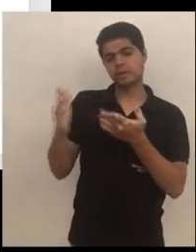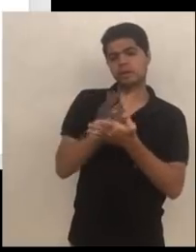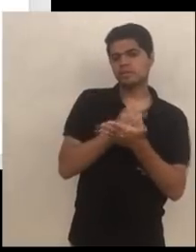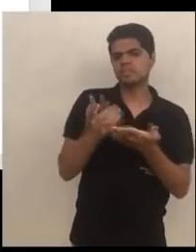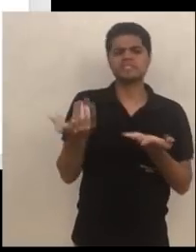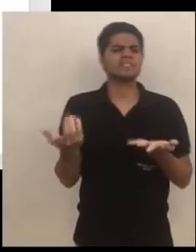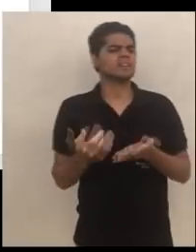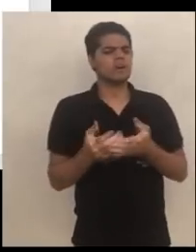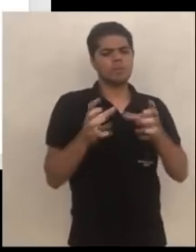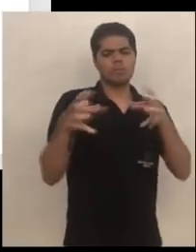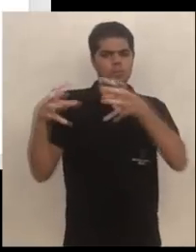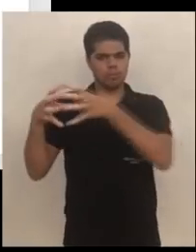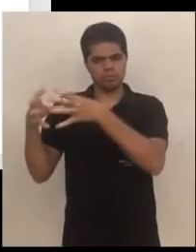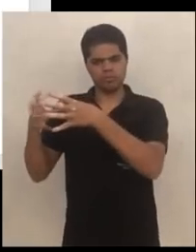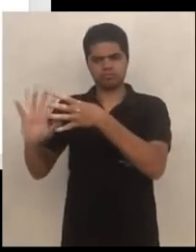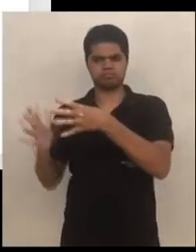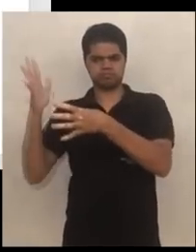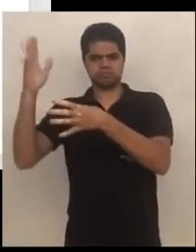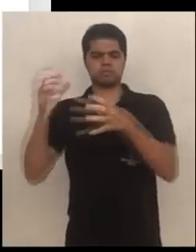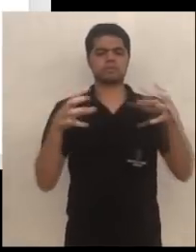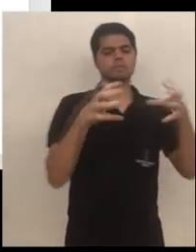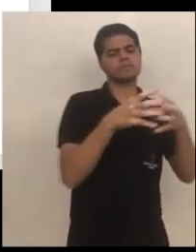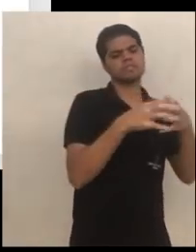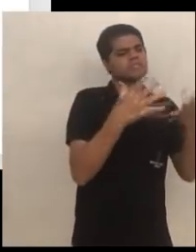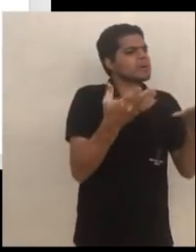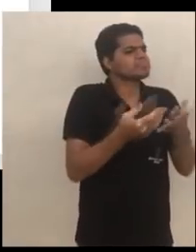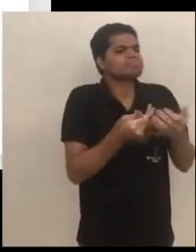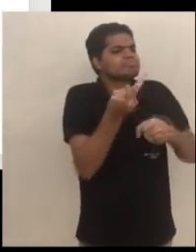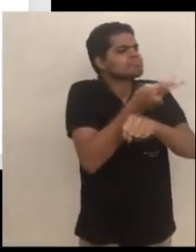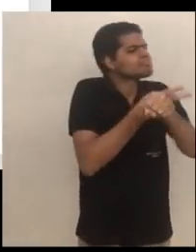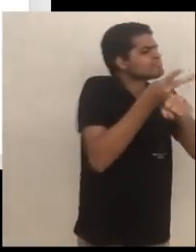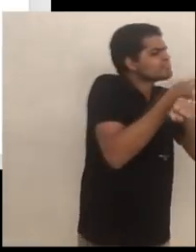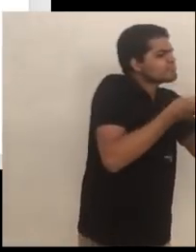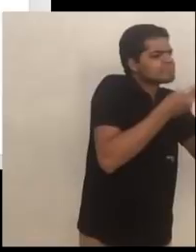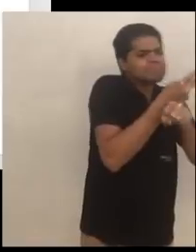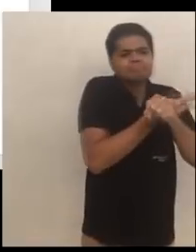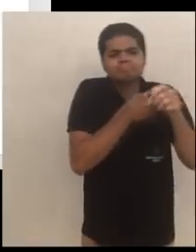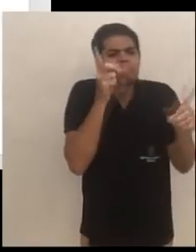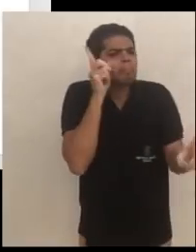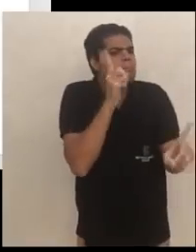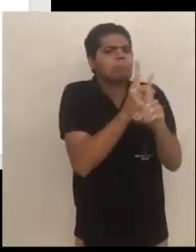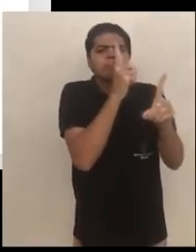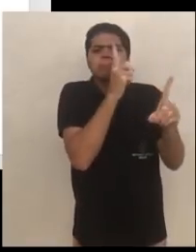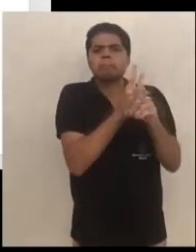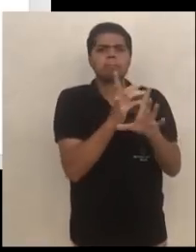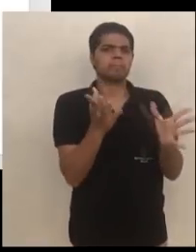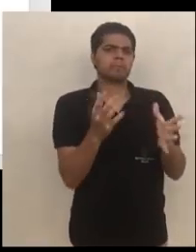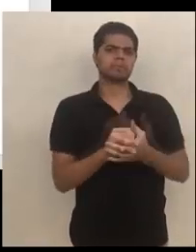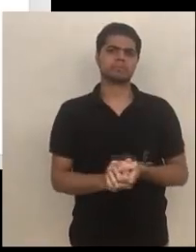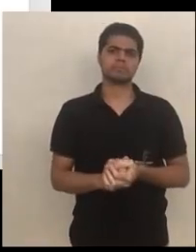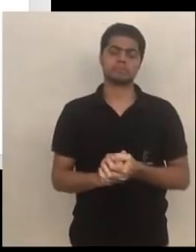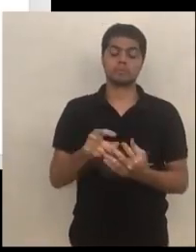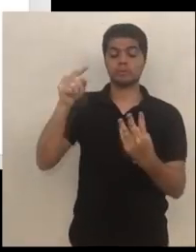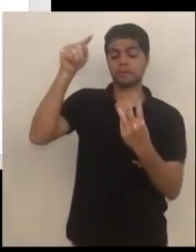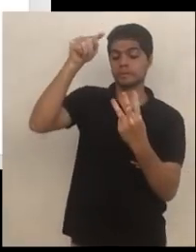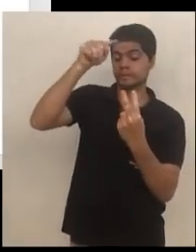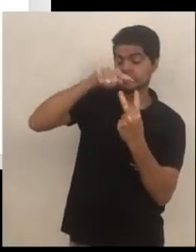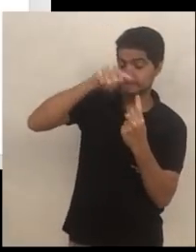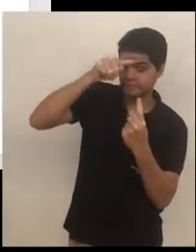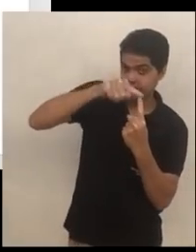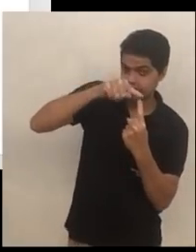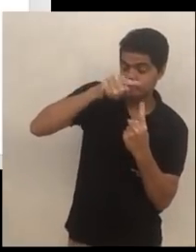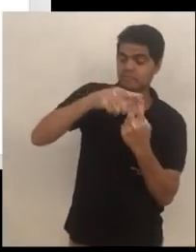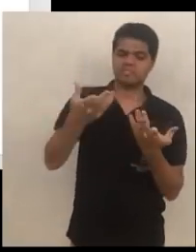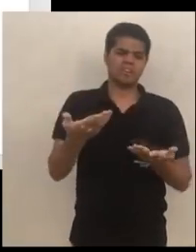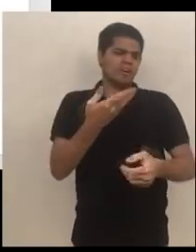de encontrar os produtos. E, por último, a falta de costume. Então, observem que em 2017, o preço era em primeiro